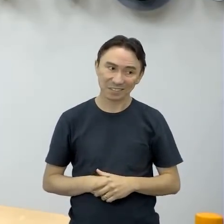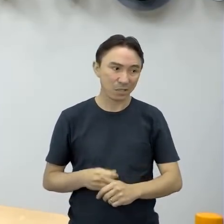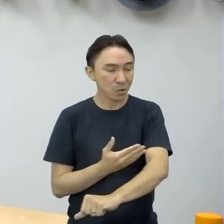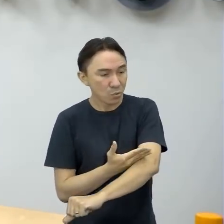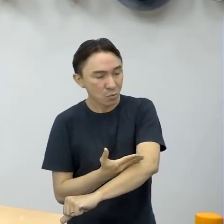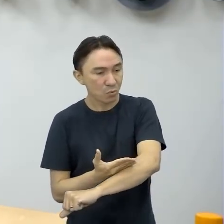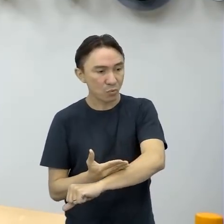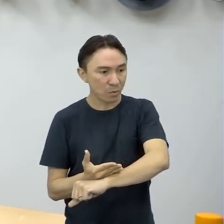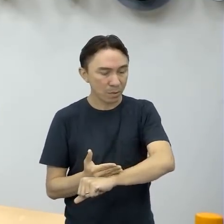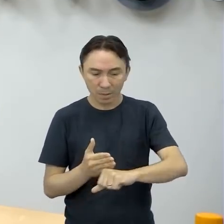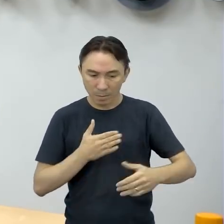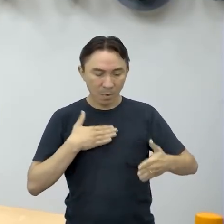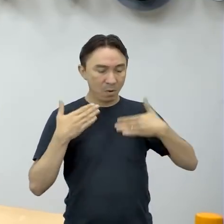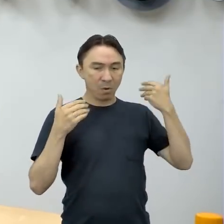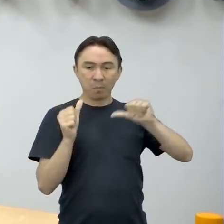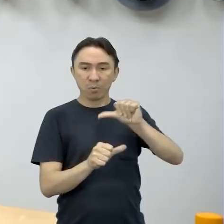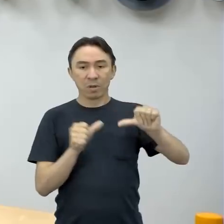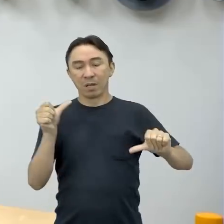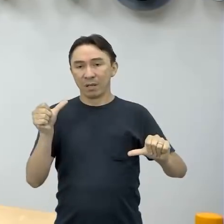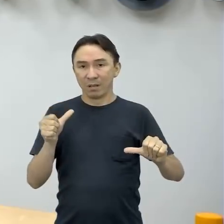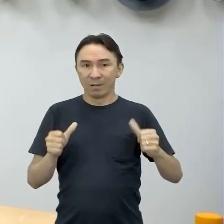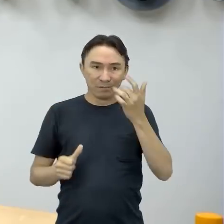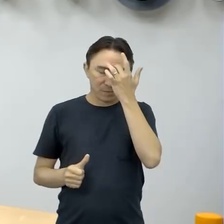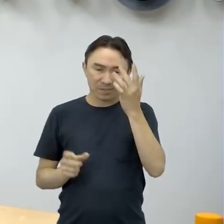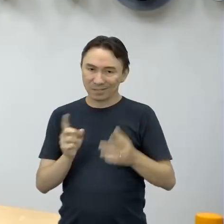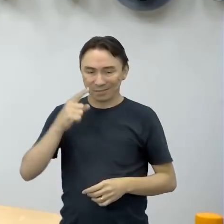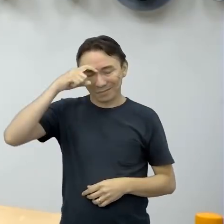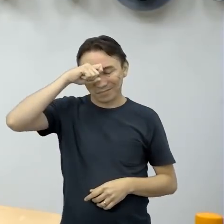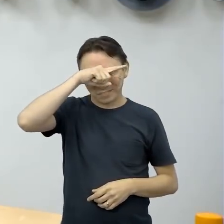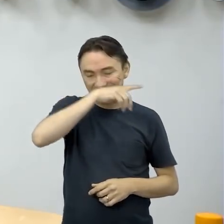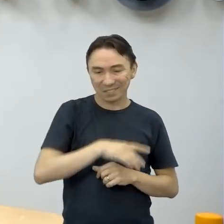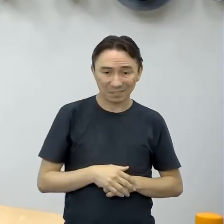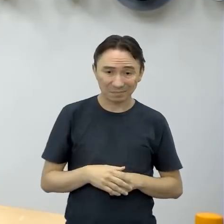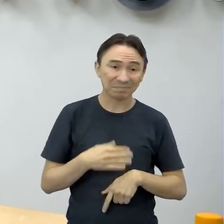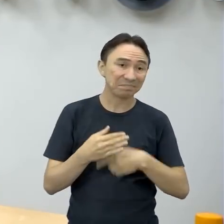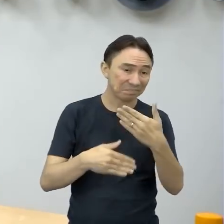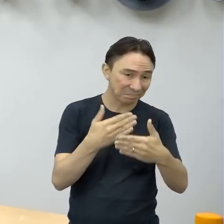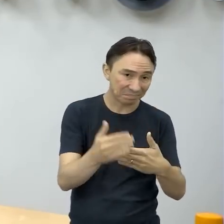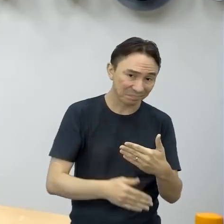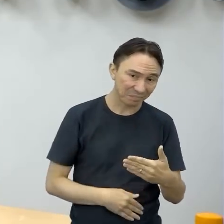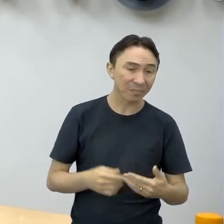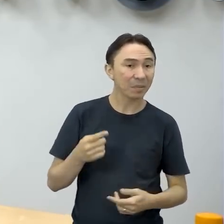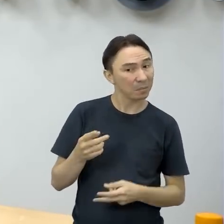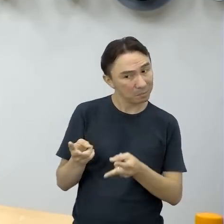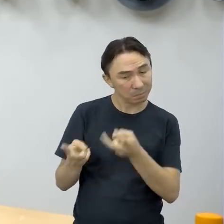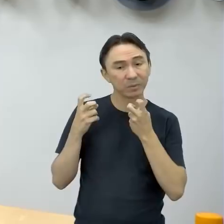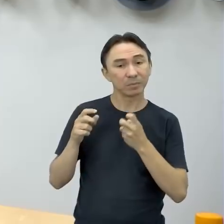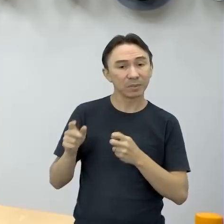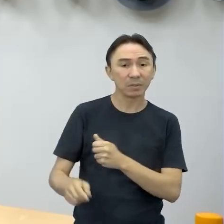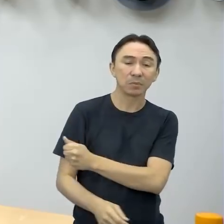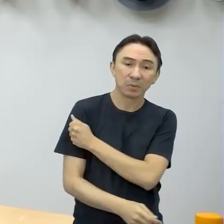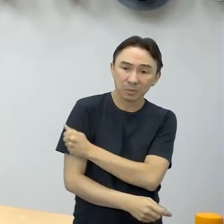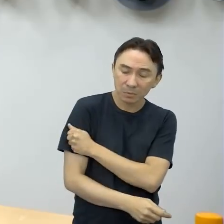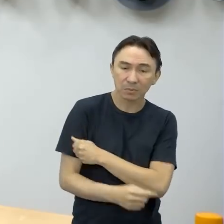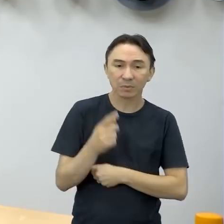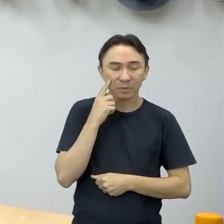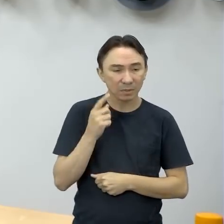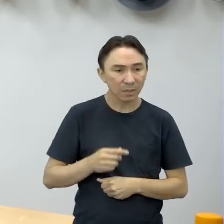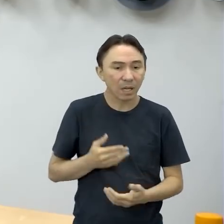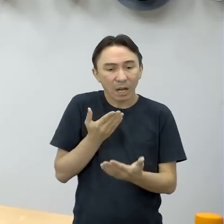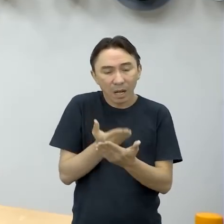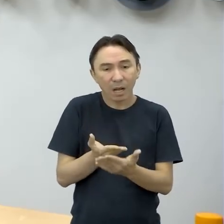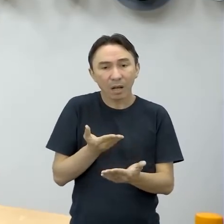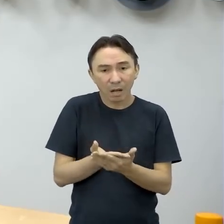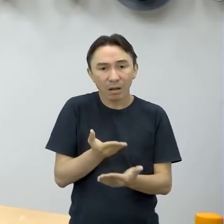difícil, né? Mas depois os professores irão perceber que os estudantes começarão a ter gosto pela aula, né?